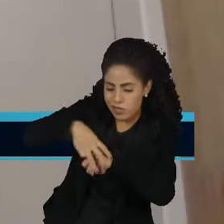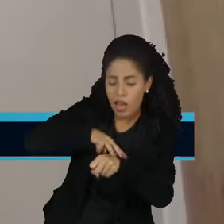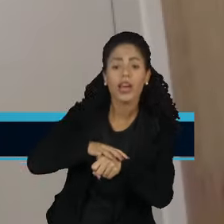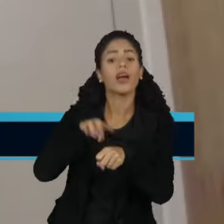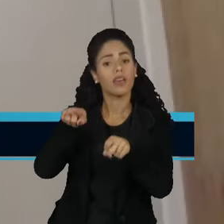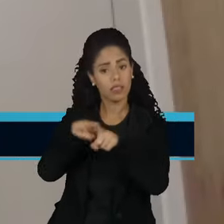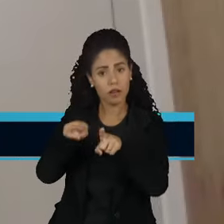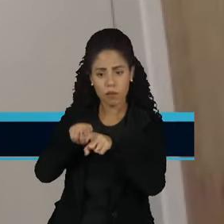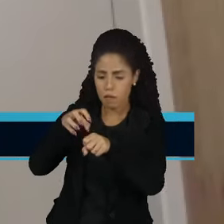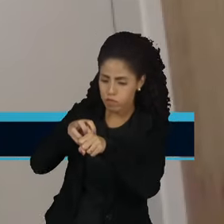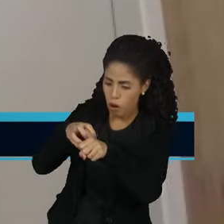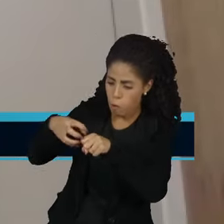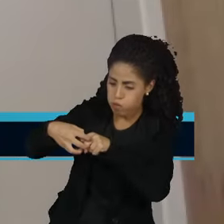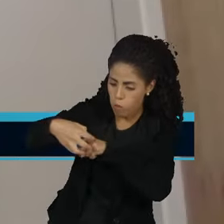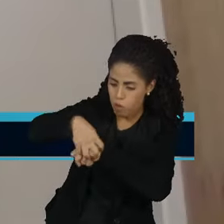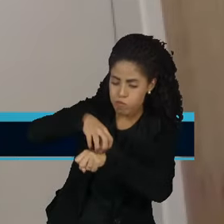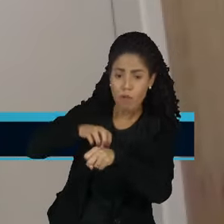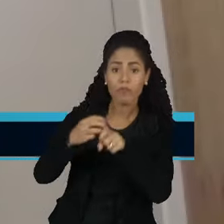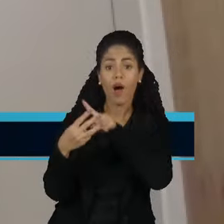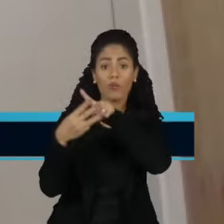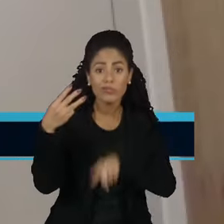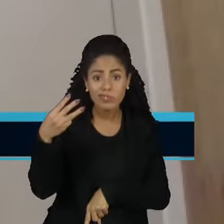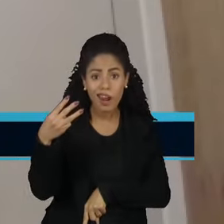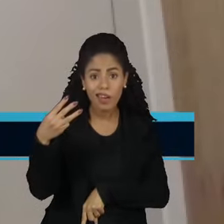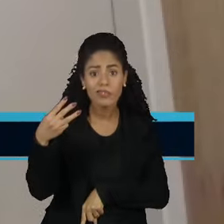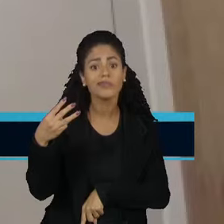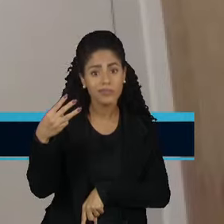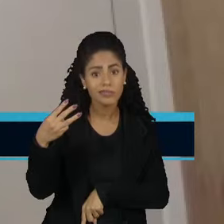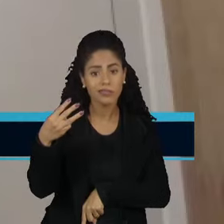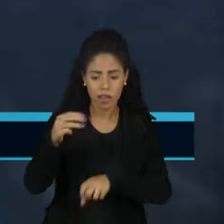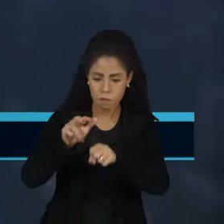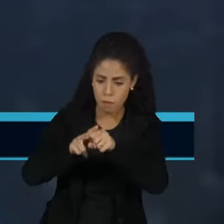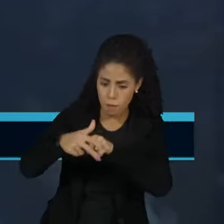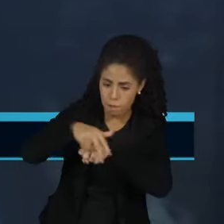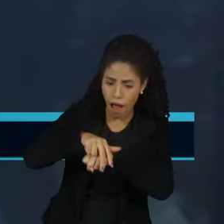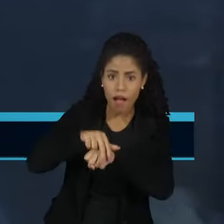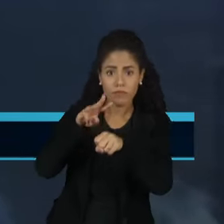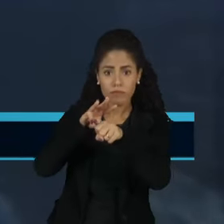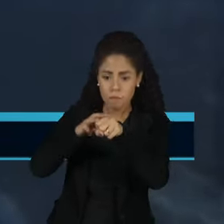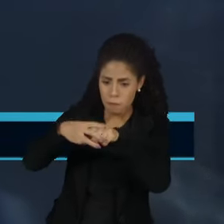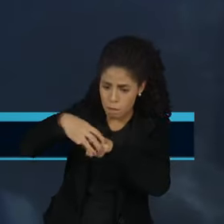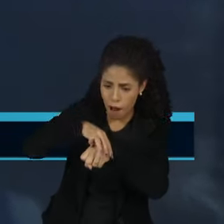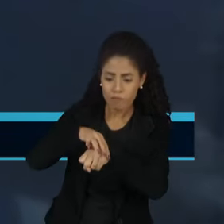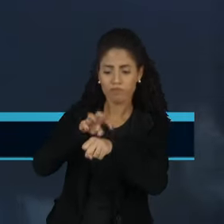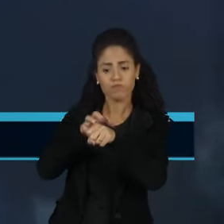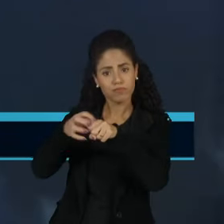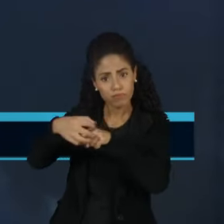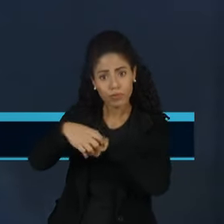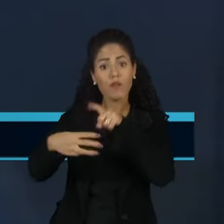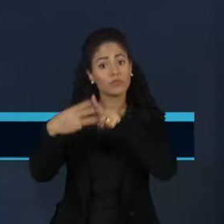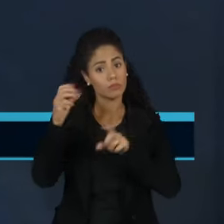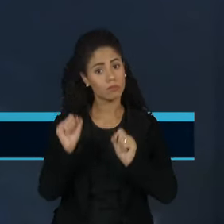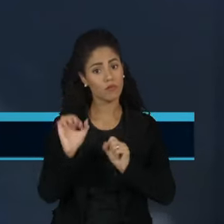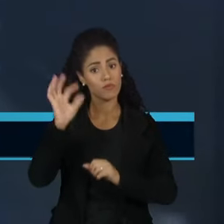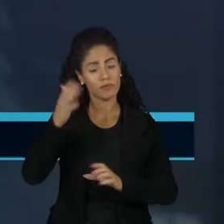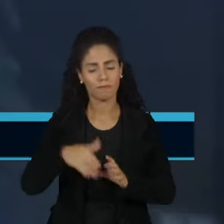chikungunya, que é outro vírus que causa uma doença incapacitante. Mesmo após uma ordem de silêncio, o ex-presidente